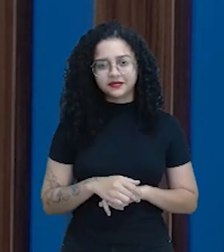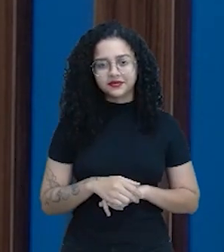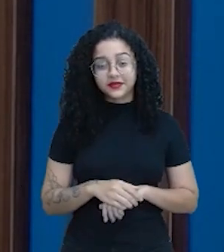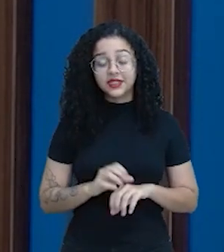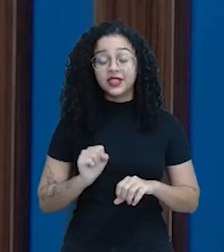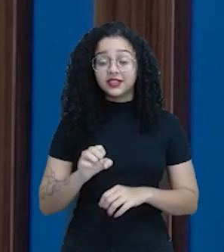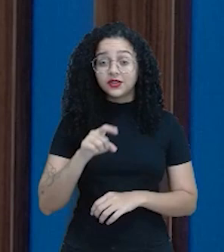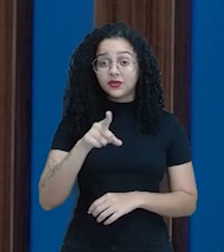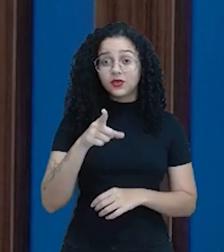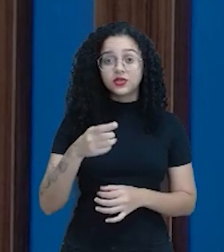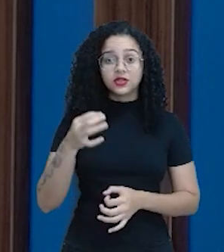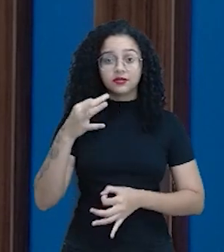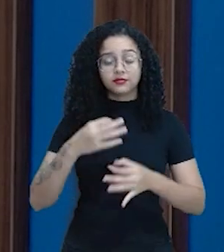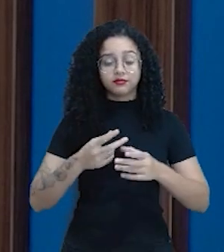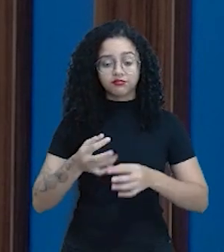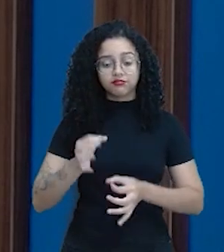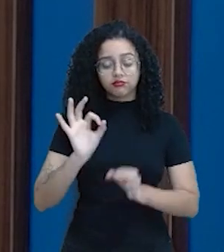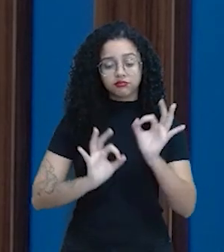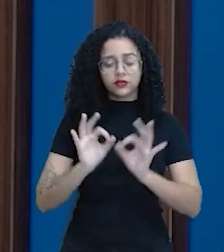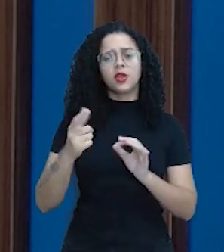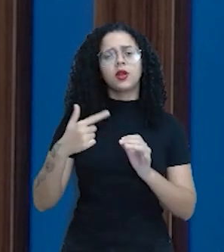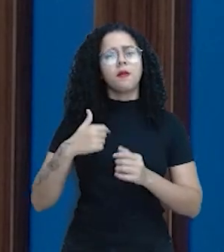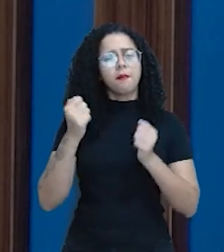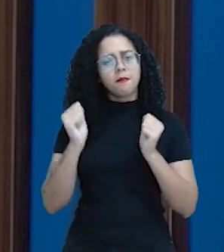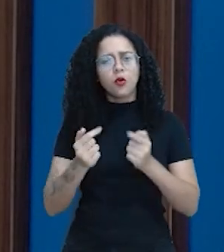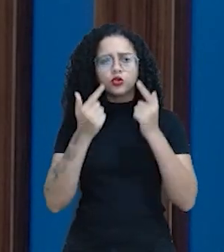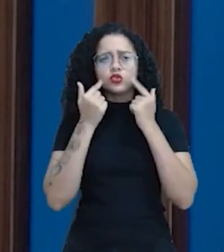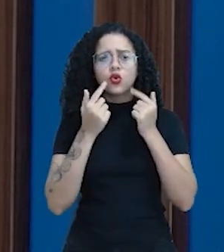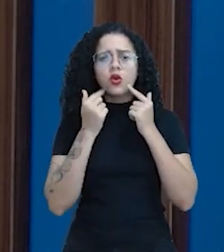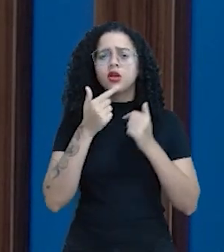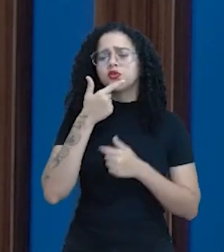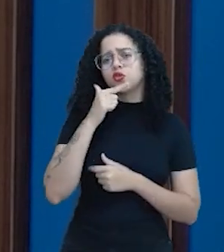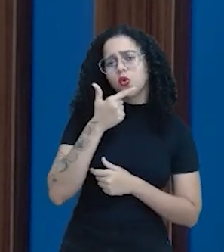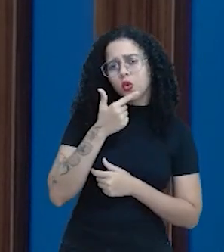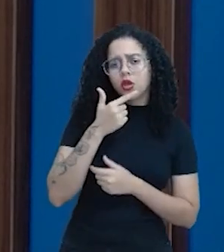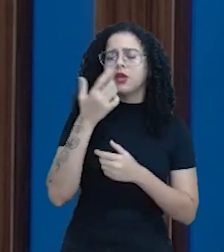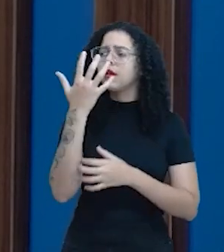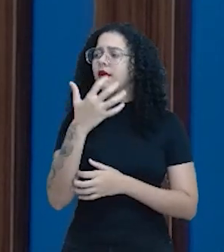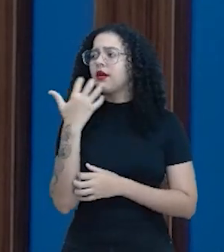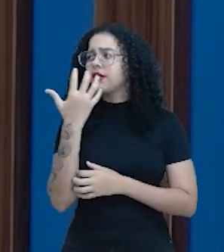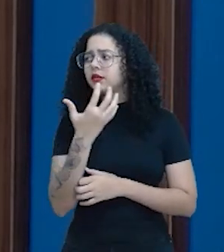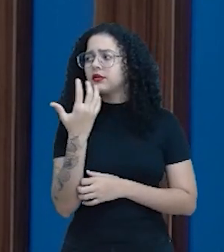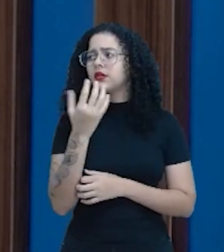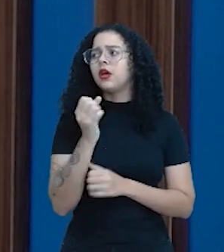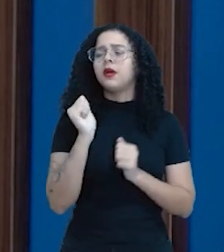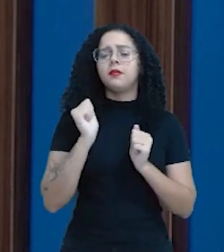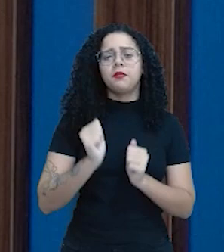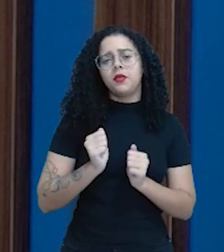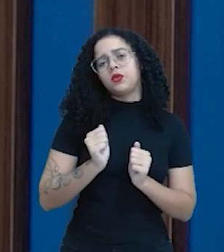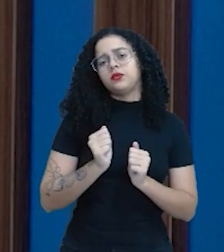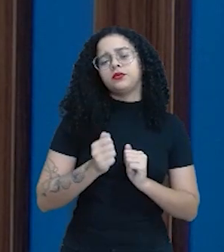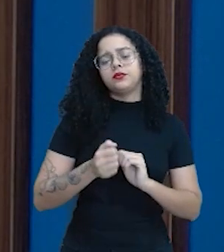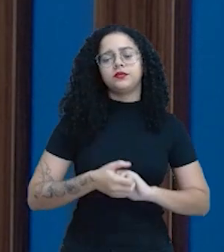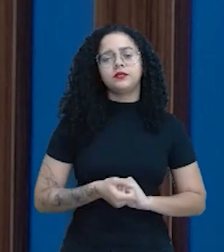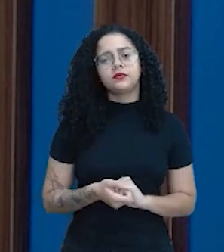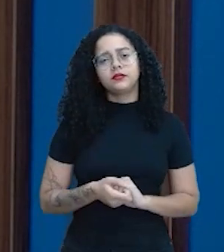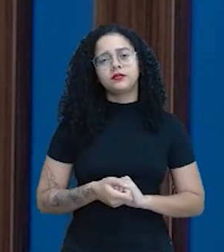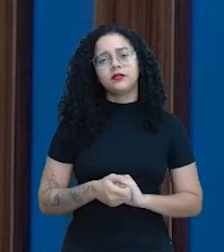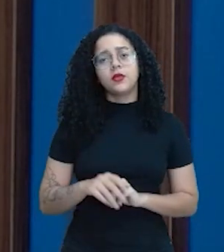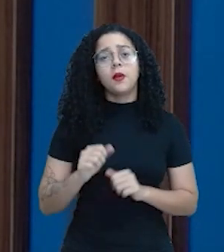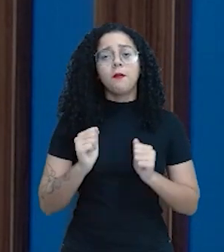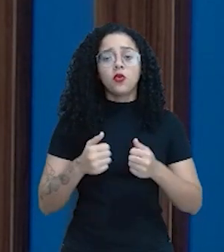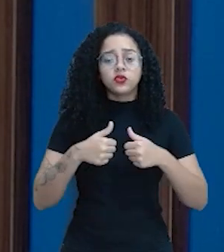Se você me programar, posso chorar ou sorrir, posso cantar ou contar, posso ficar ou